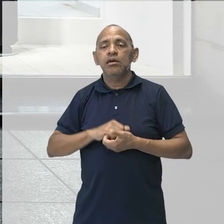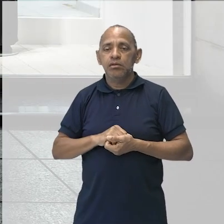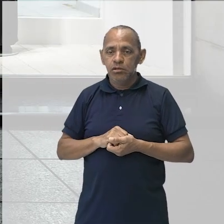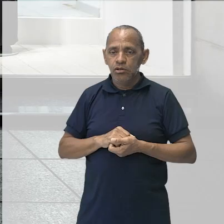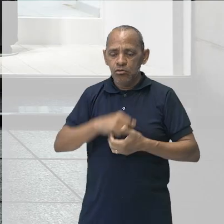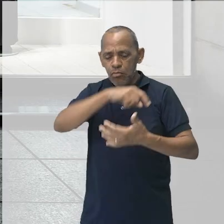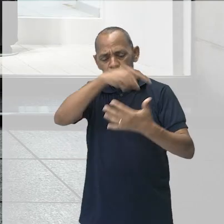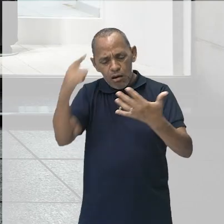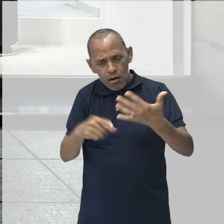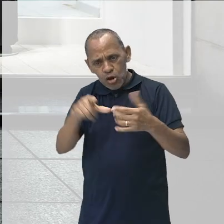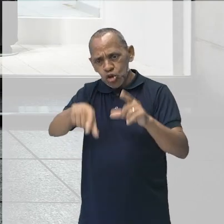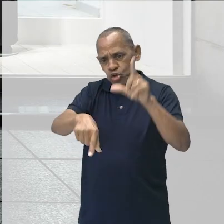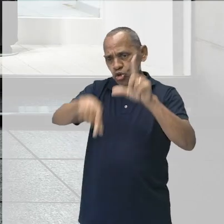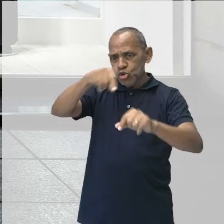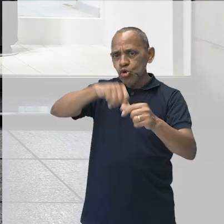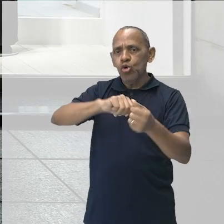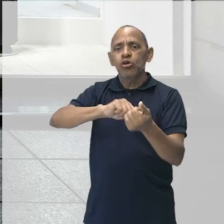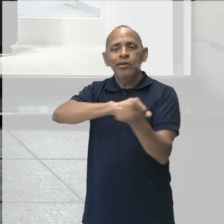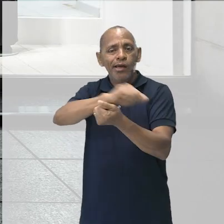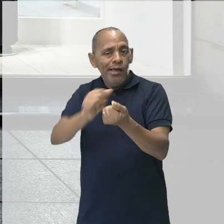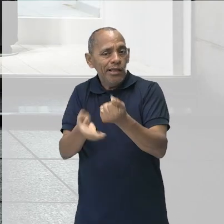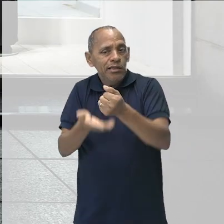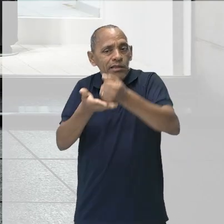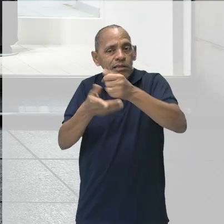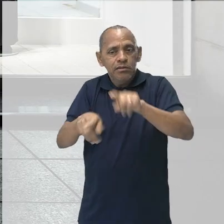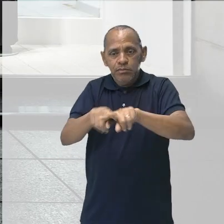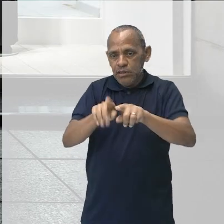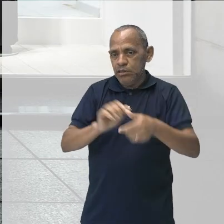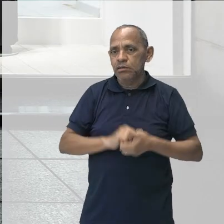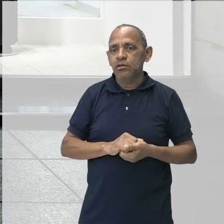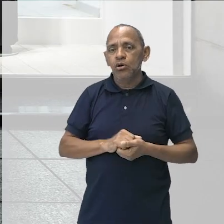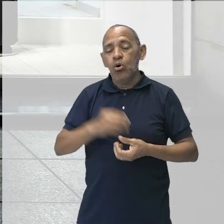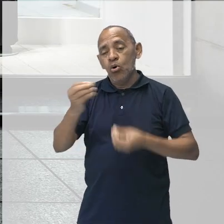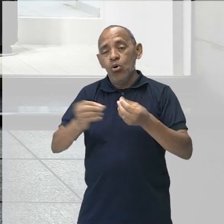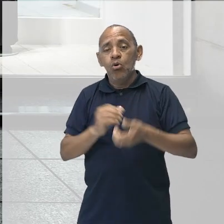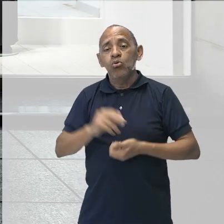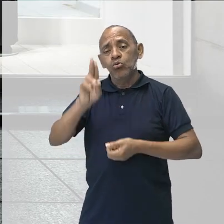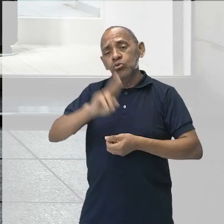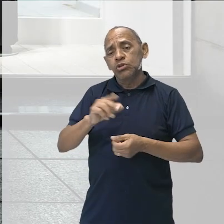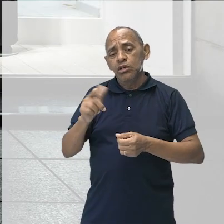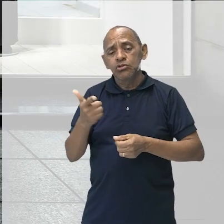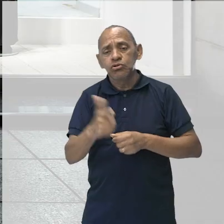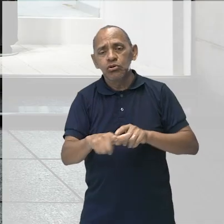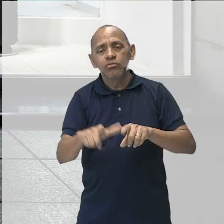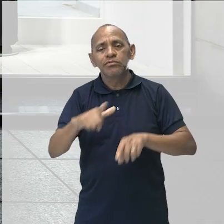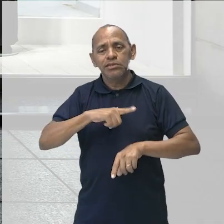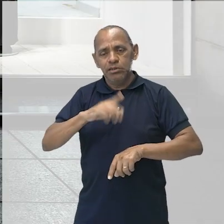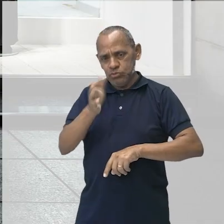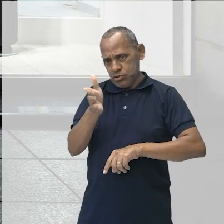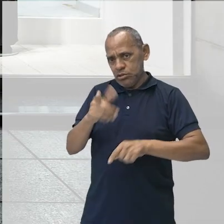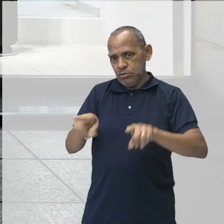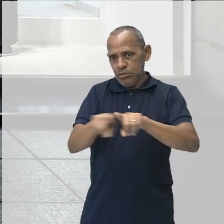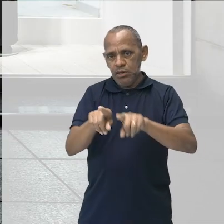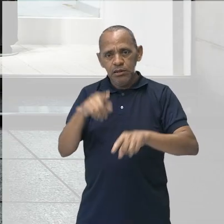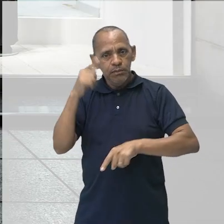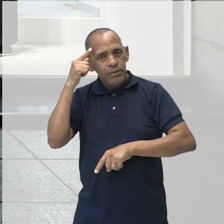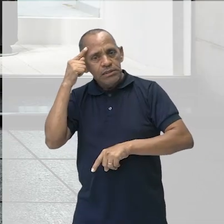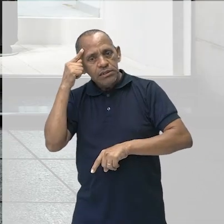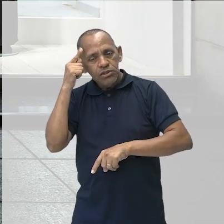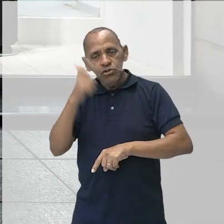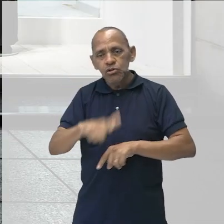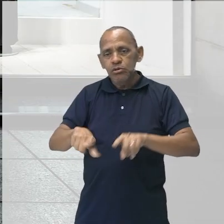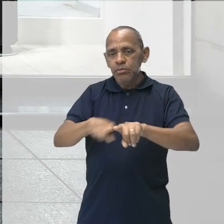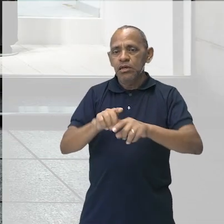mais sustentável, por exemplo, ou ainda se existe uma maneira de utilizar o que já temos.